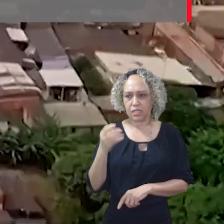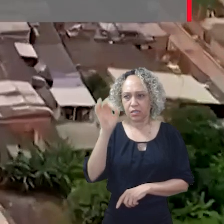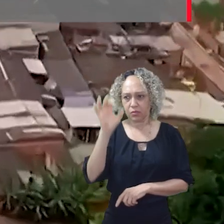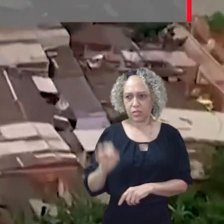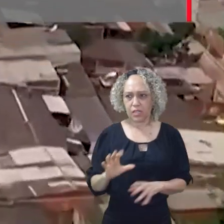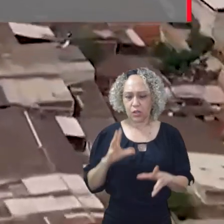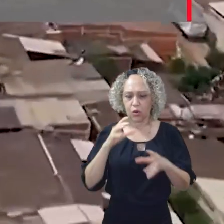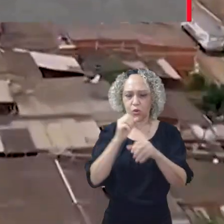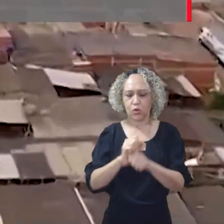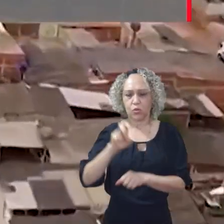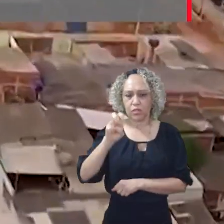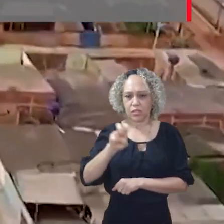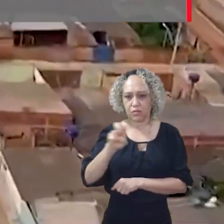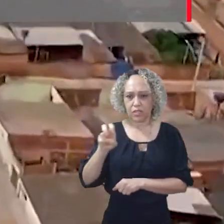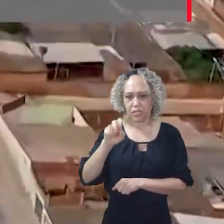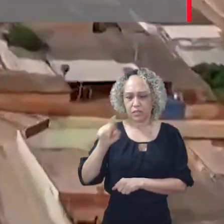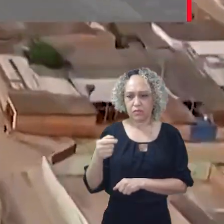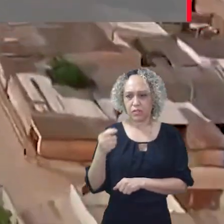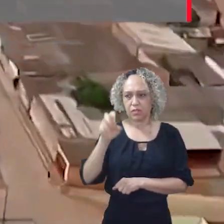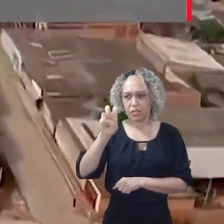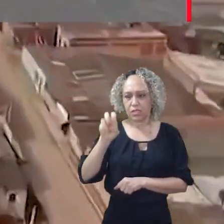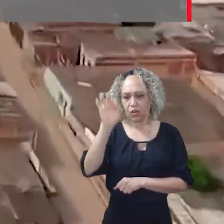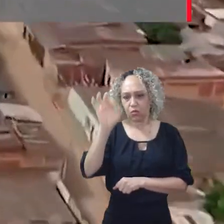45,3%. Juntos, somam